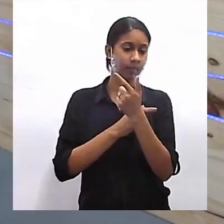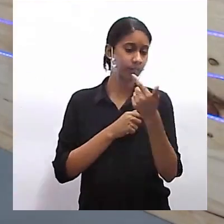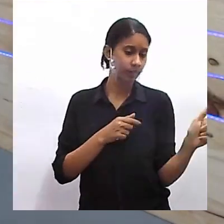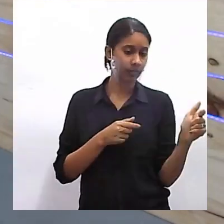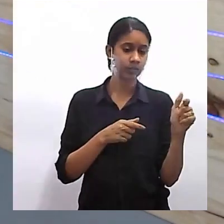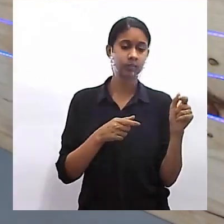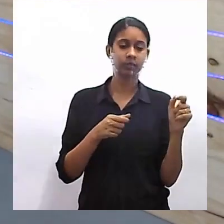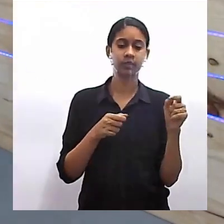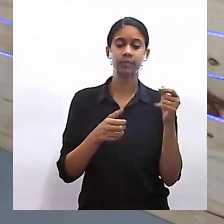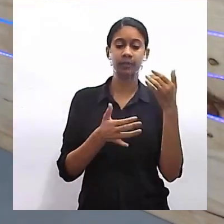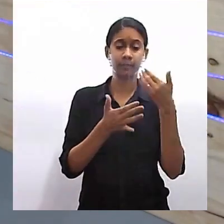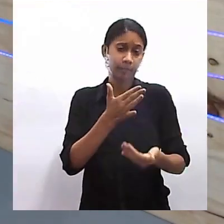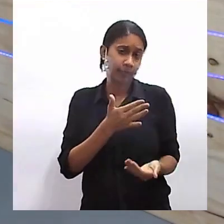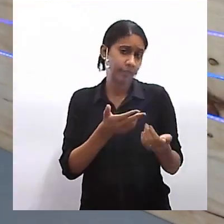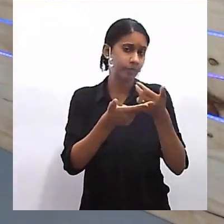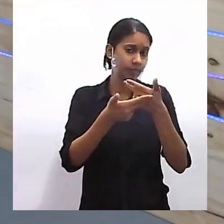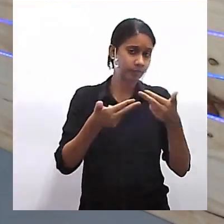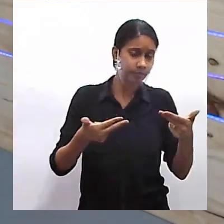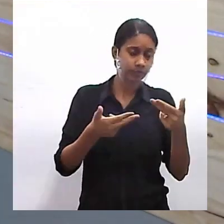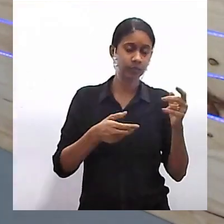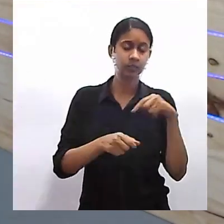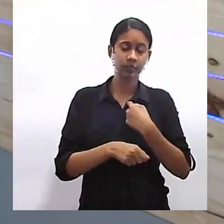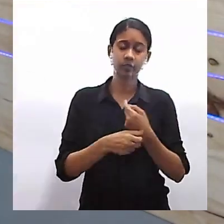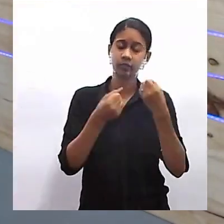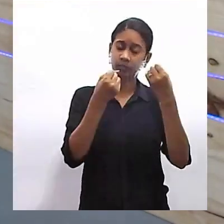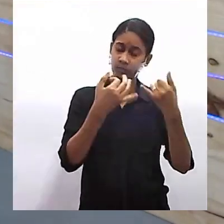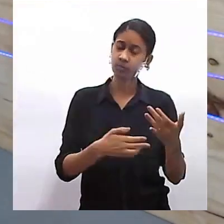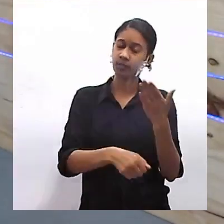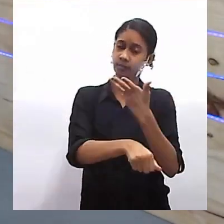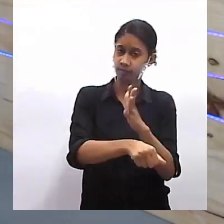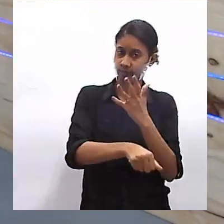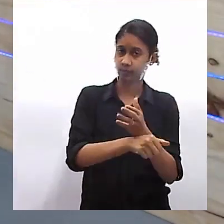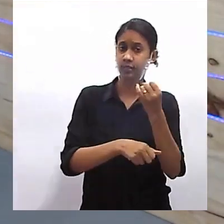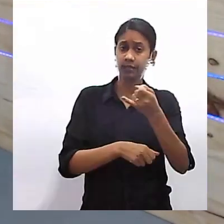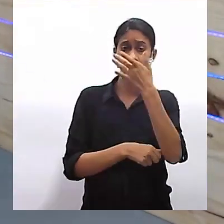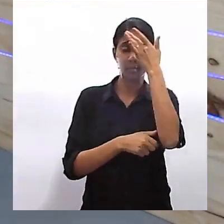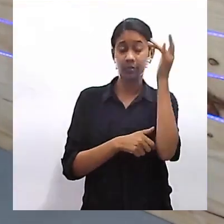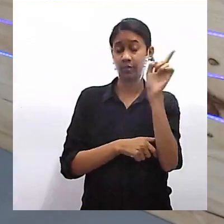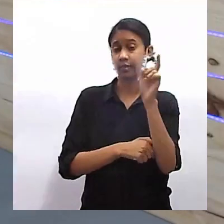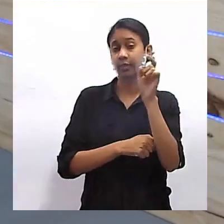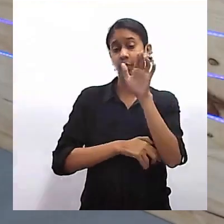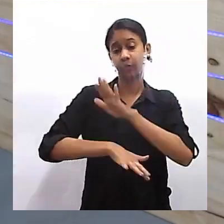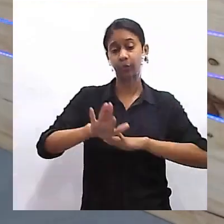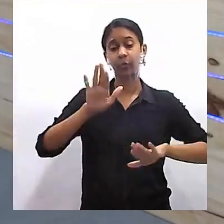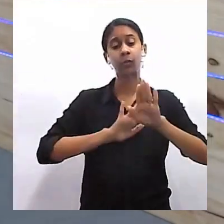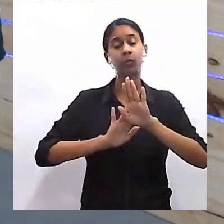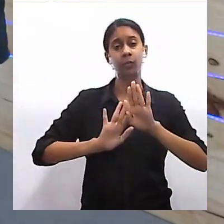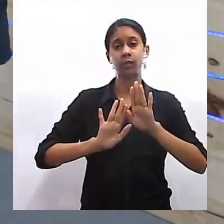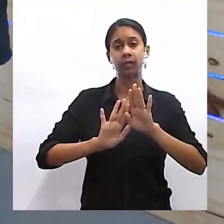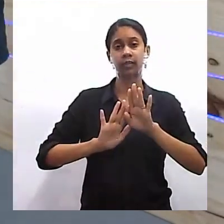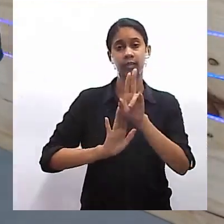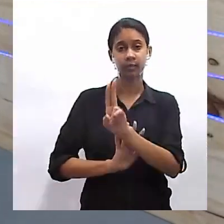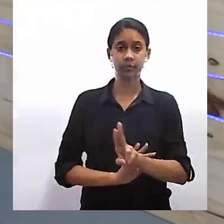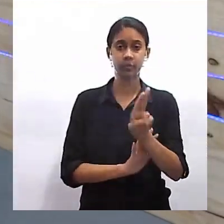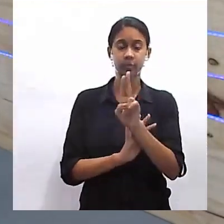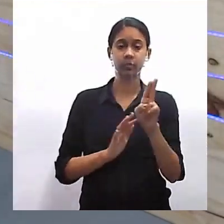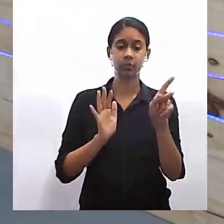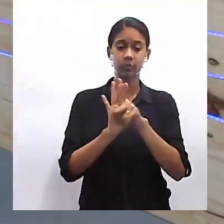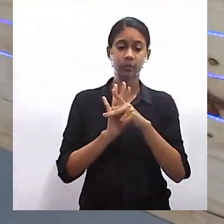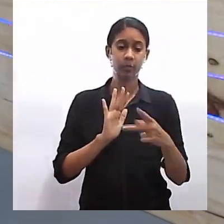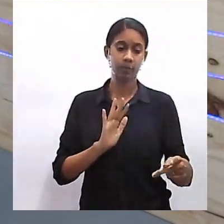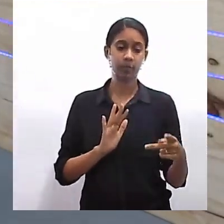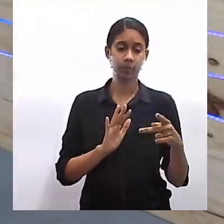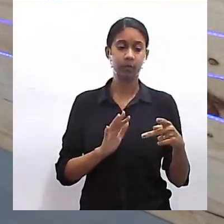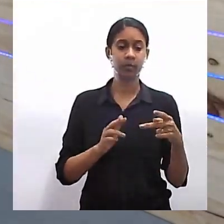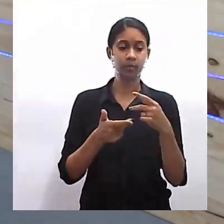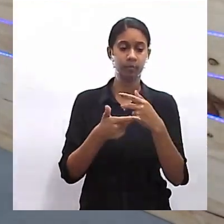a gente falar novamente sobre treinamento. O funcionário que não cuida do seu equipamento, ele vai ter uma depreciação bem